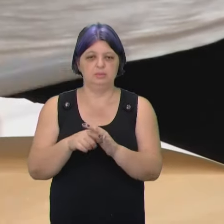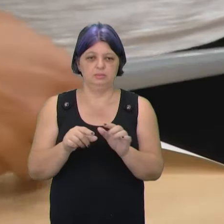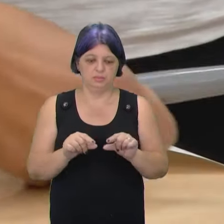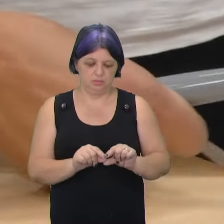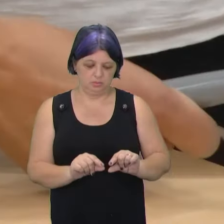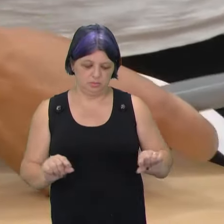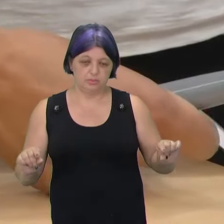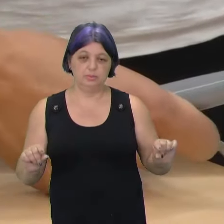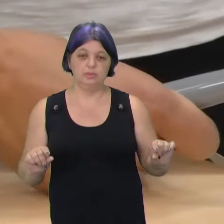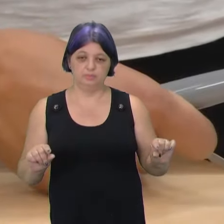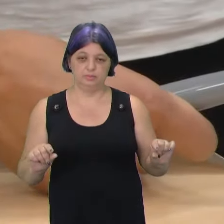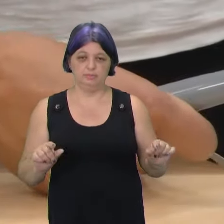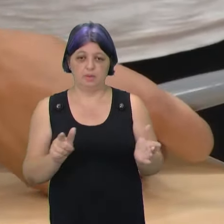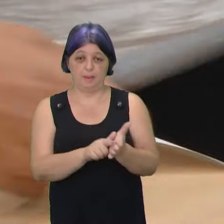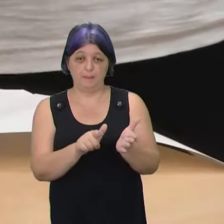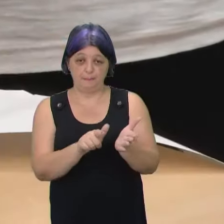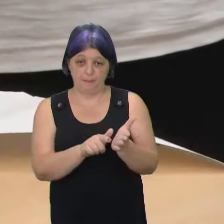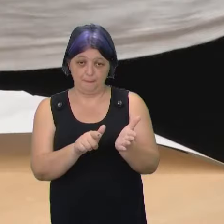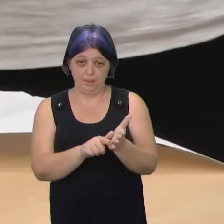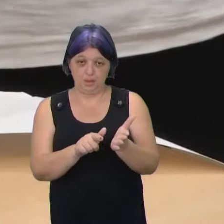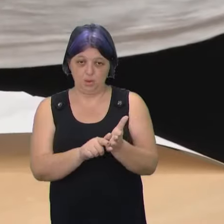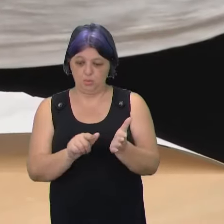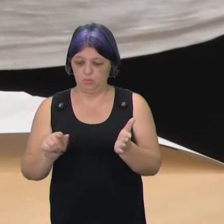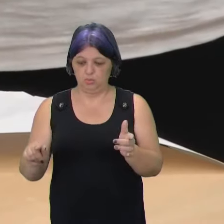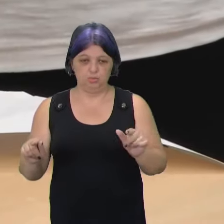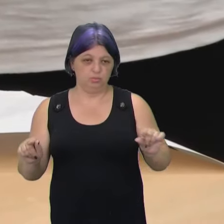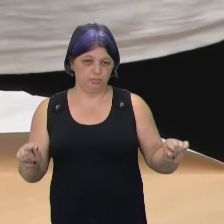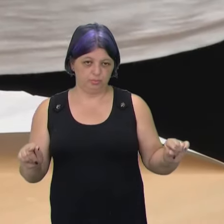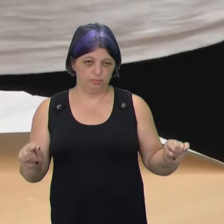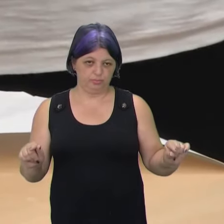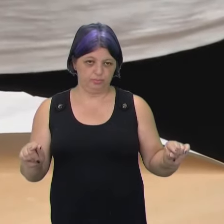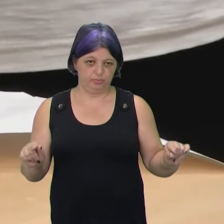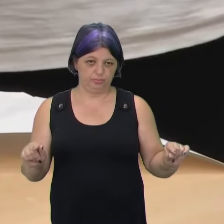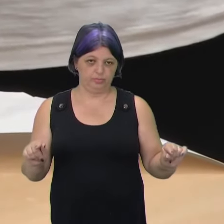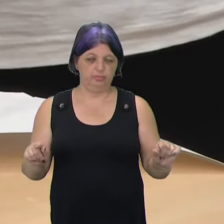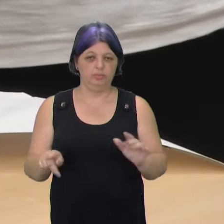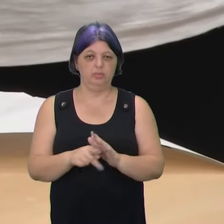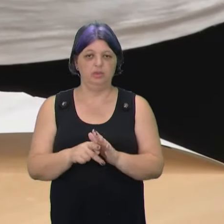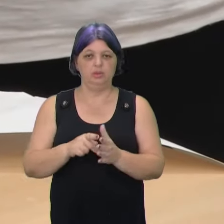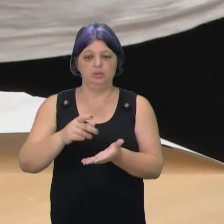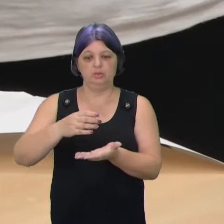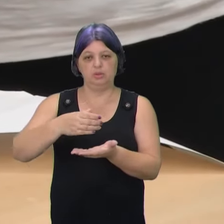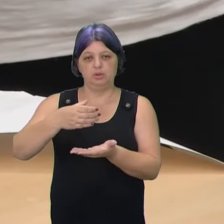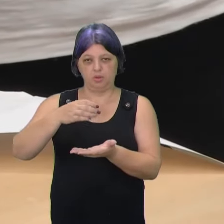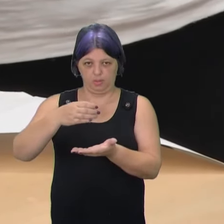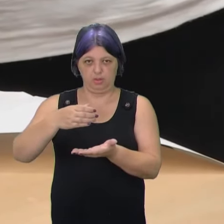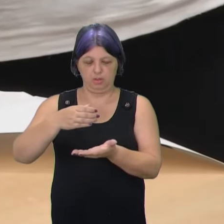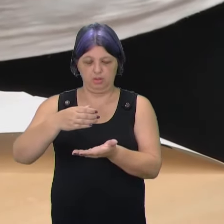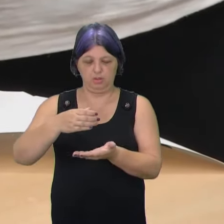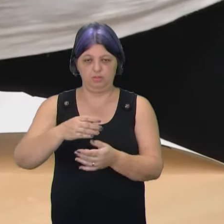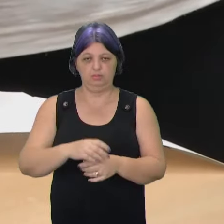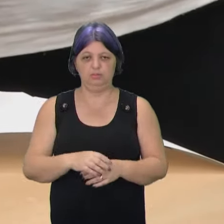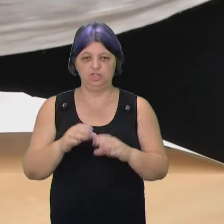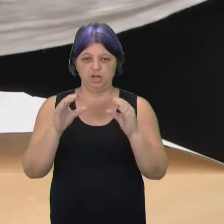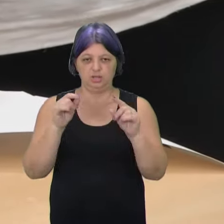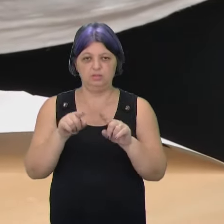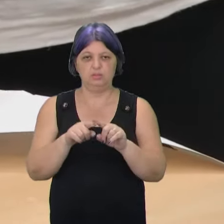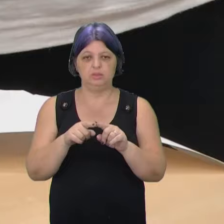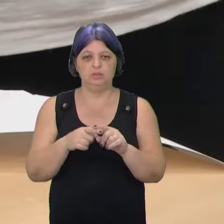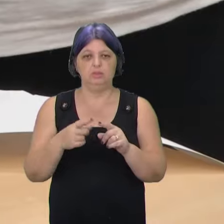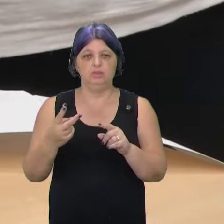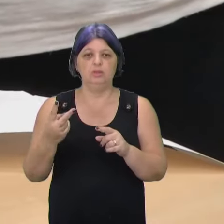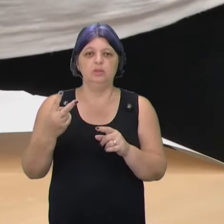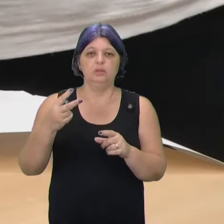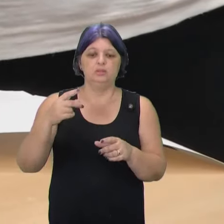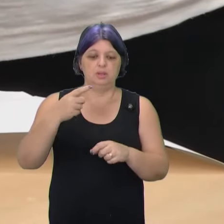lado, colocamos um pedaço de papel mais grossinho, uma cartolina, né? Um copinho de fast food. Dentro tem um pezinho, eu coloquei duas pedras para